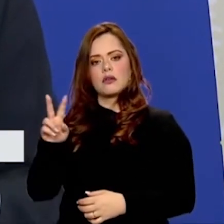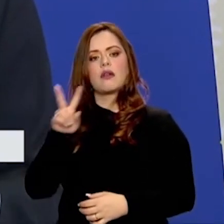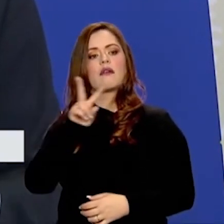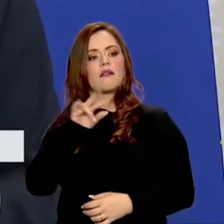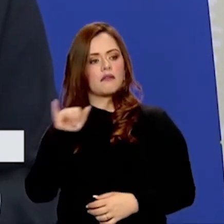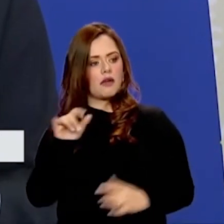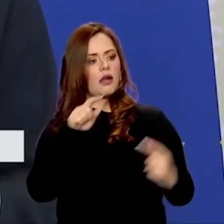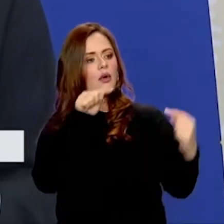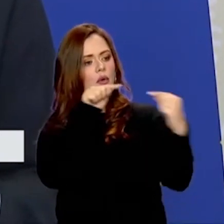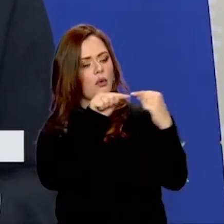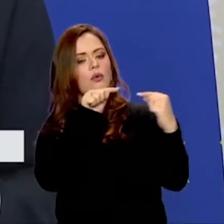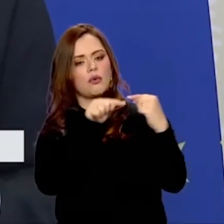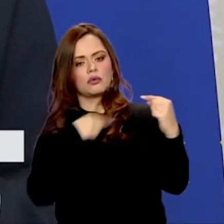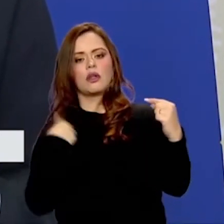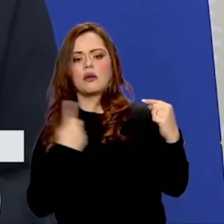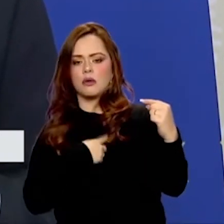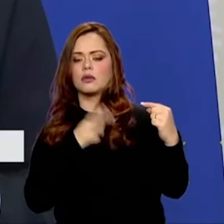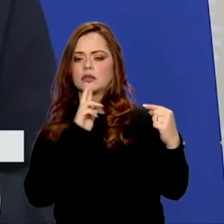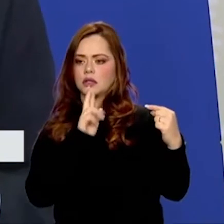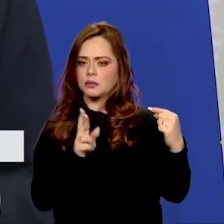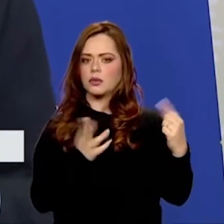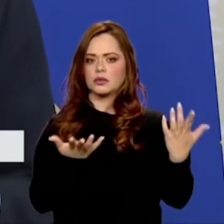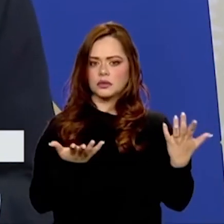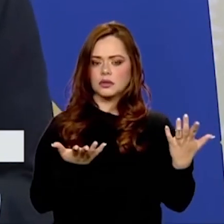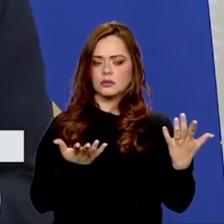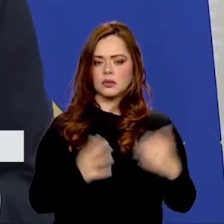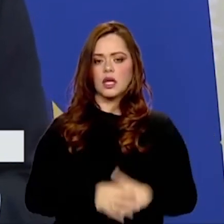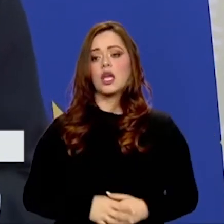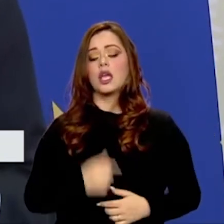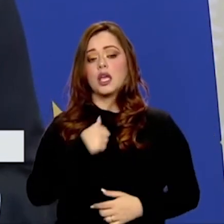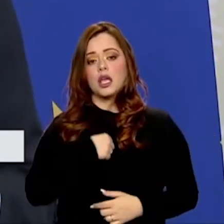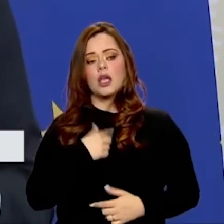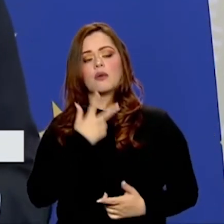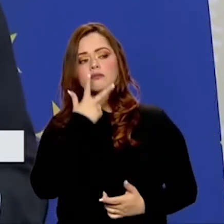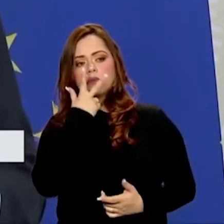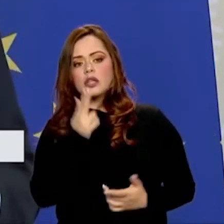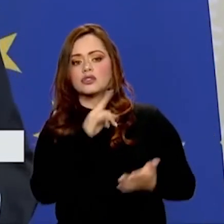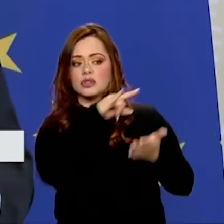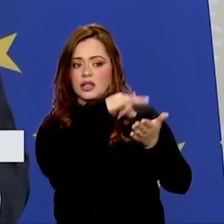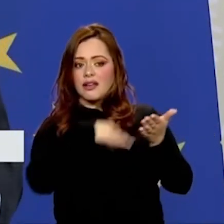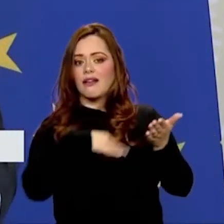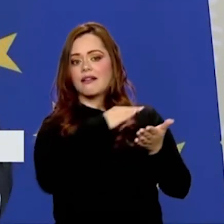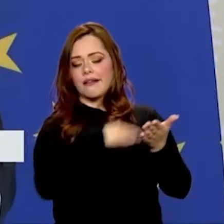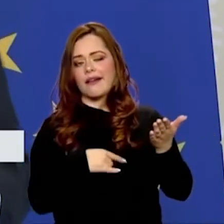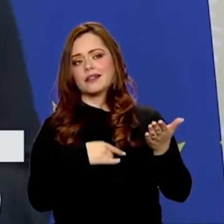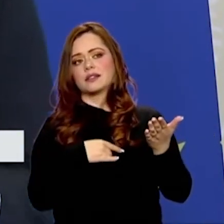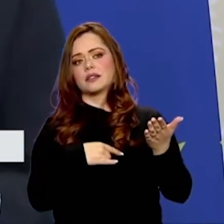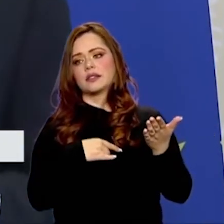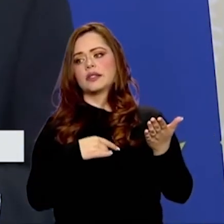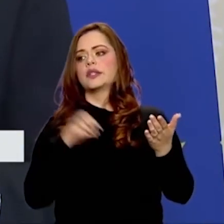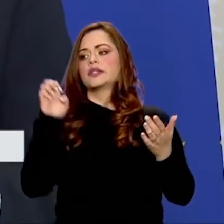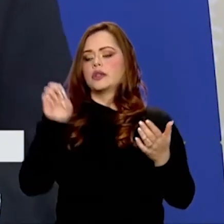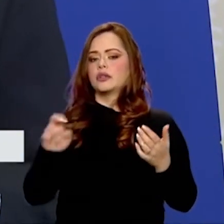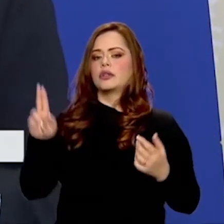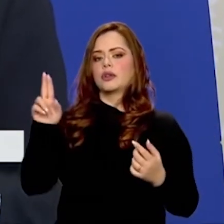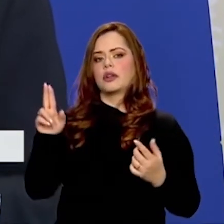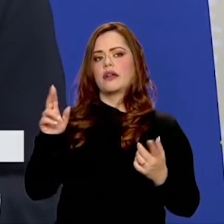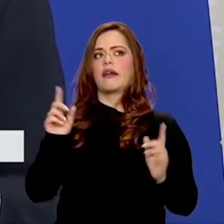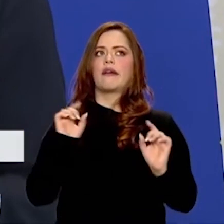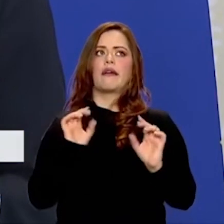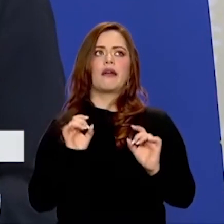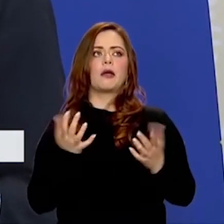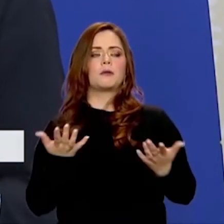nossa resposta. Eu acho que a carta adicional da União Europeia foi possivelmente